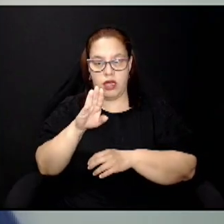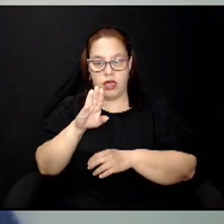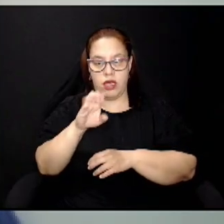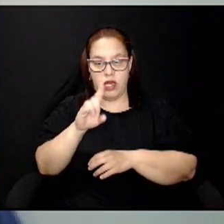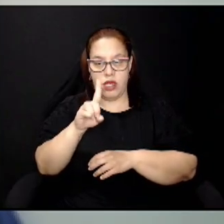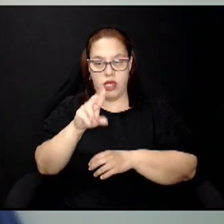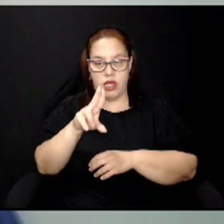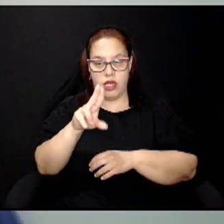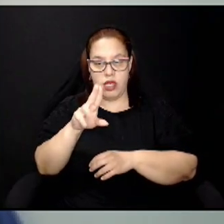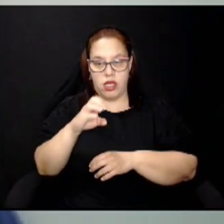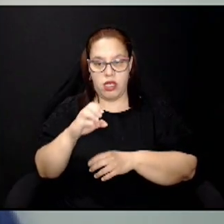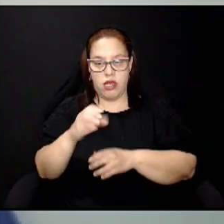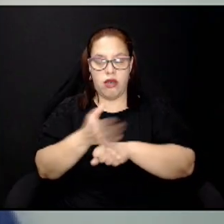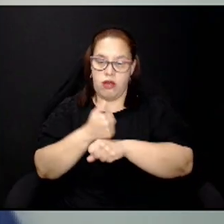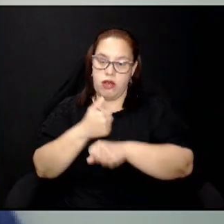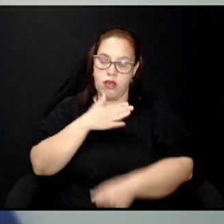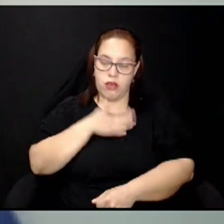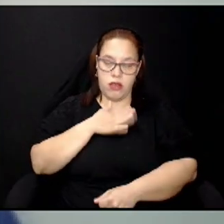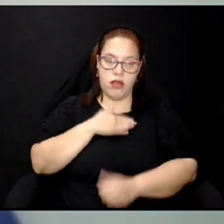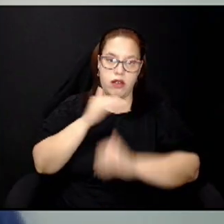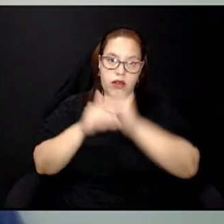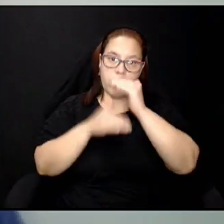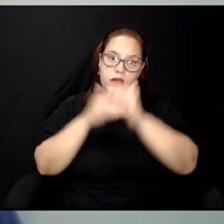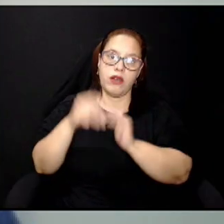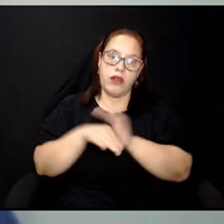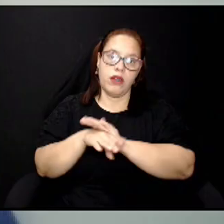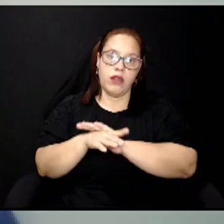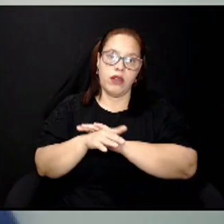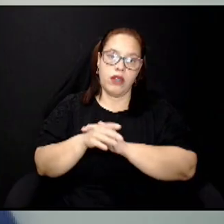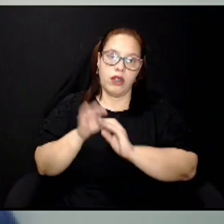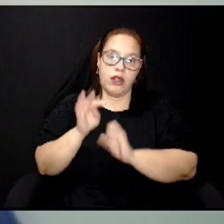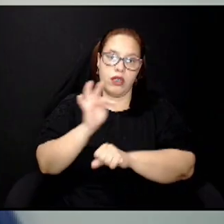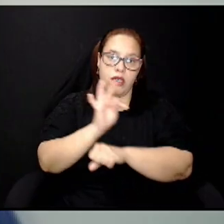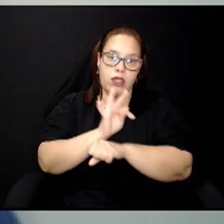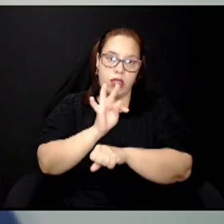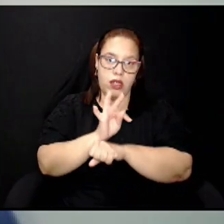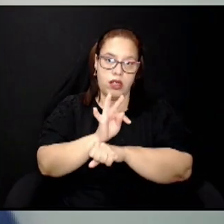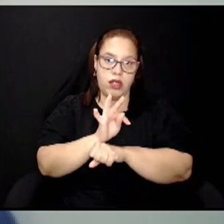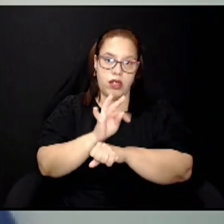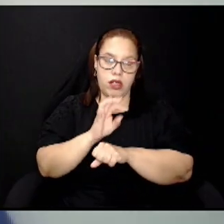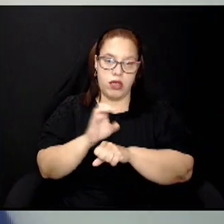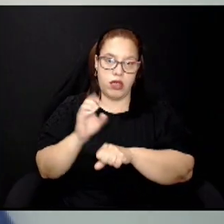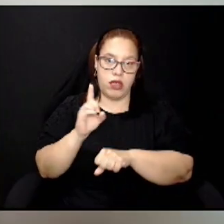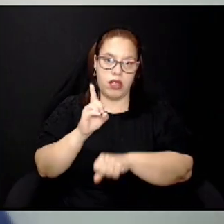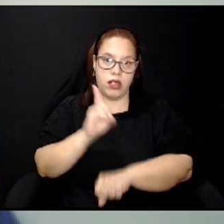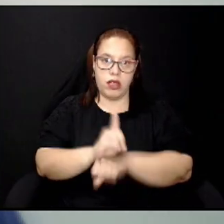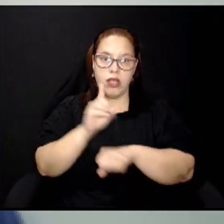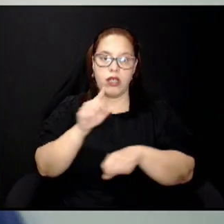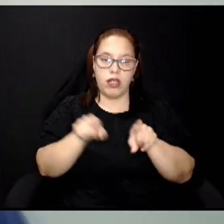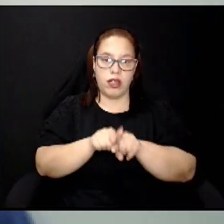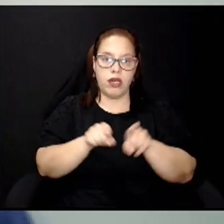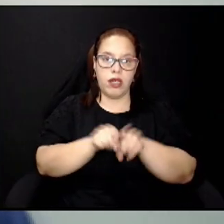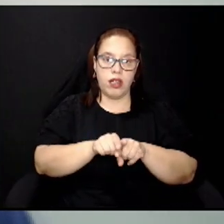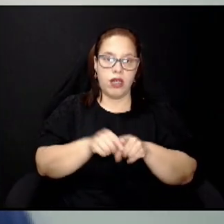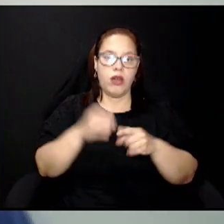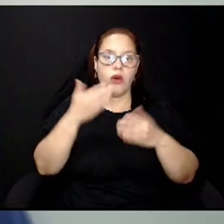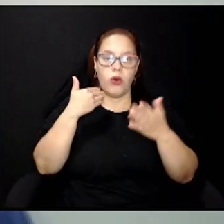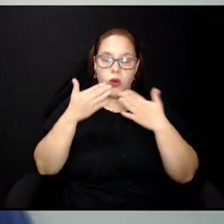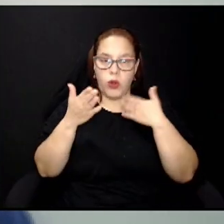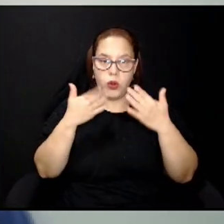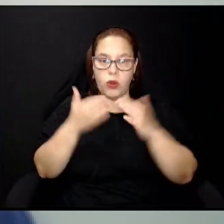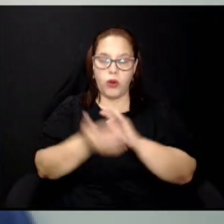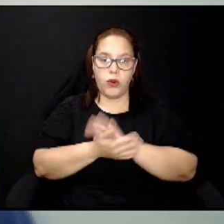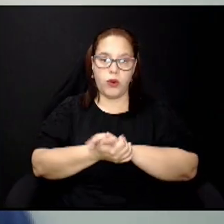entrei para desenvolver a minha tese de doutorado, eu também havia conversado com a